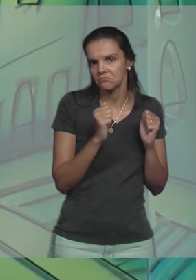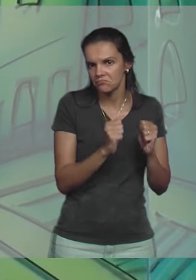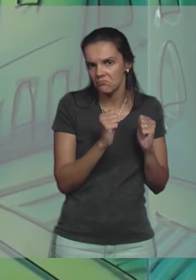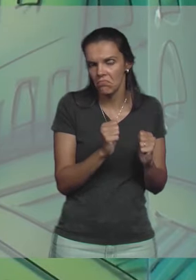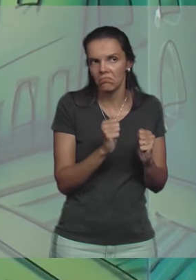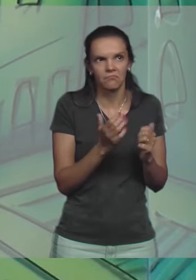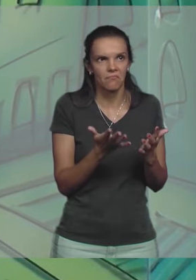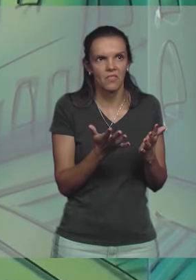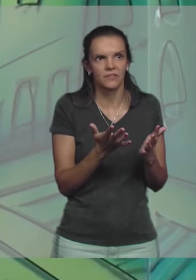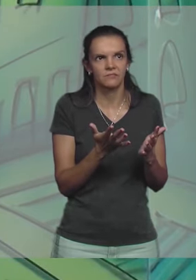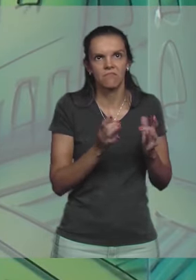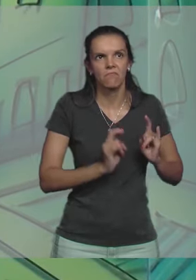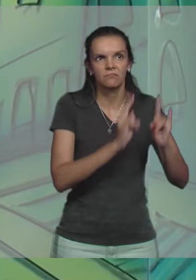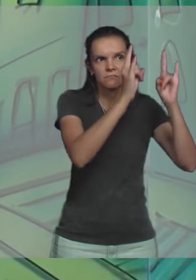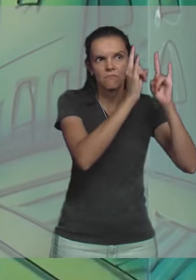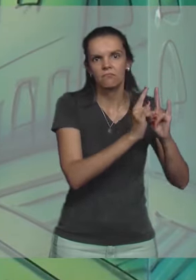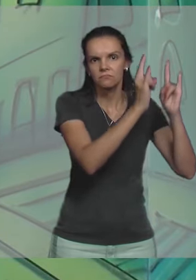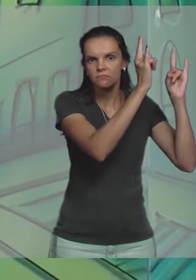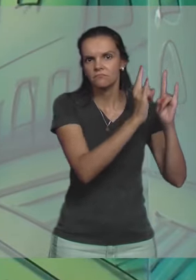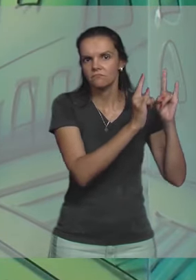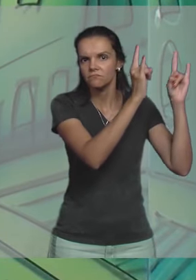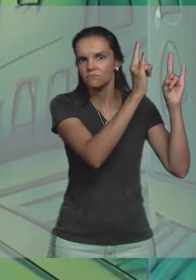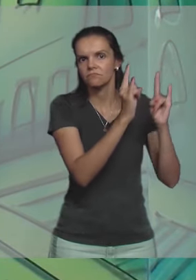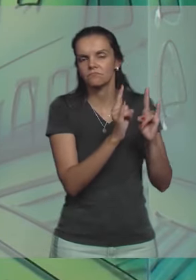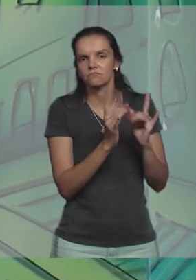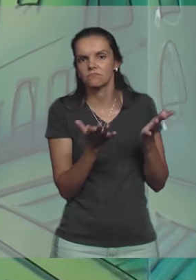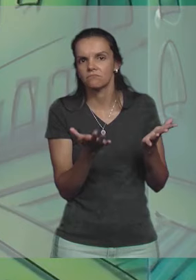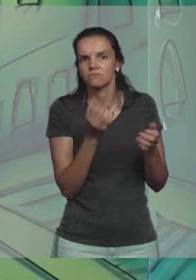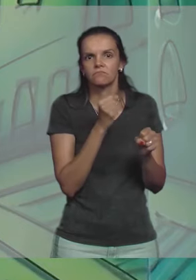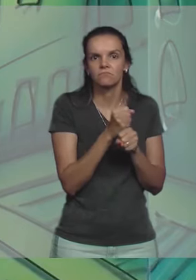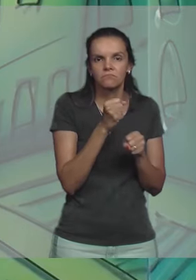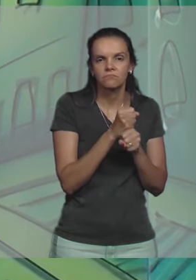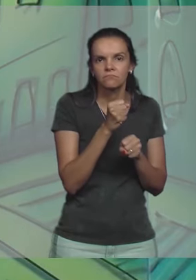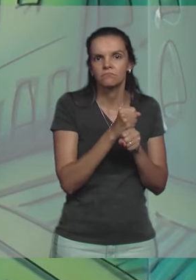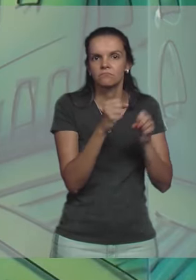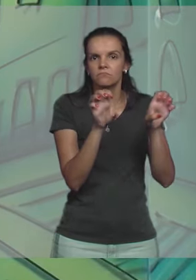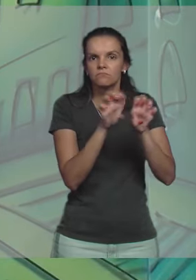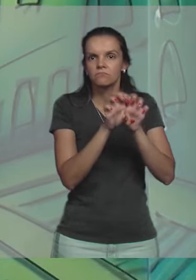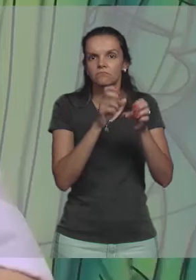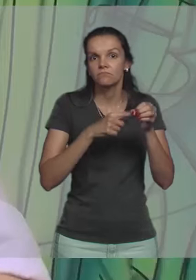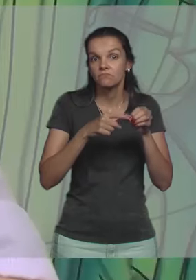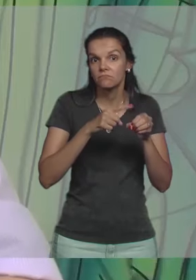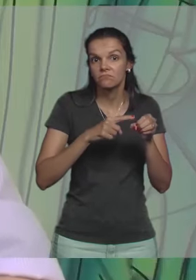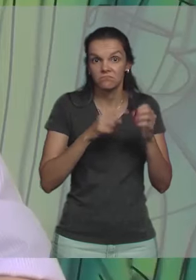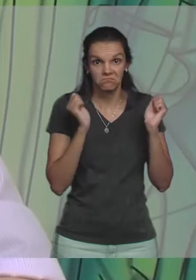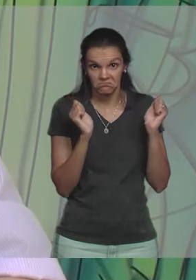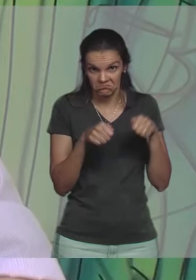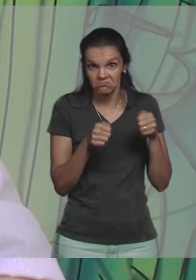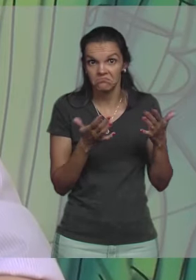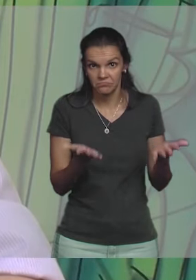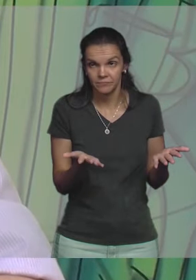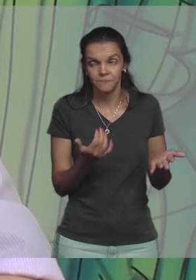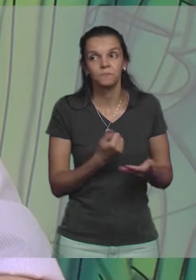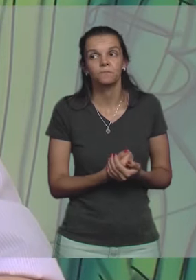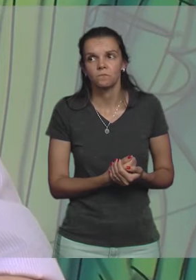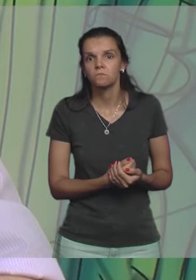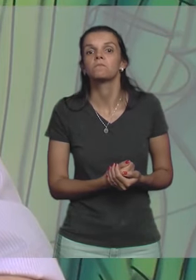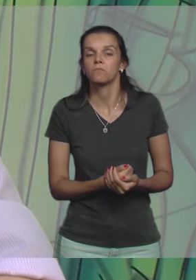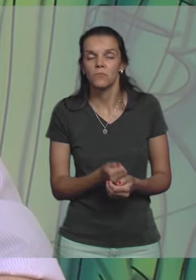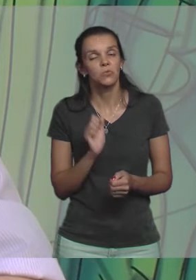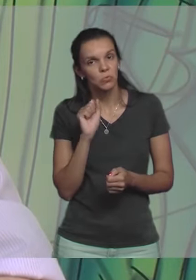comprometer todo o processo, toda a estrutura da cidade? Sim, hoje nós temos soluções